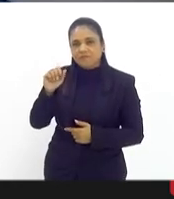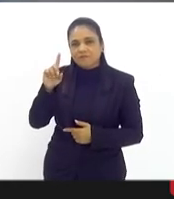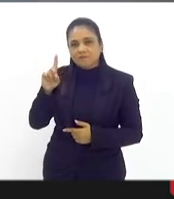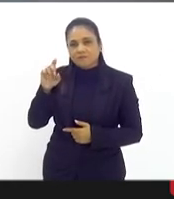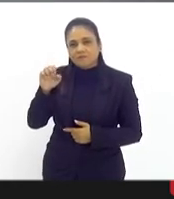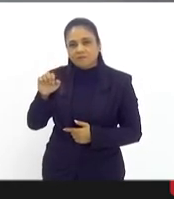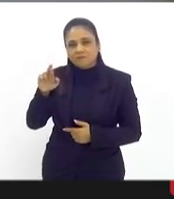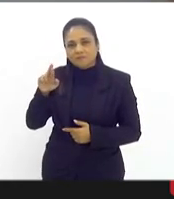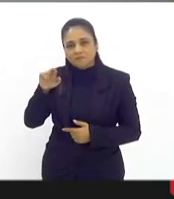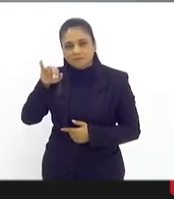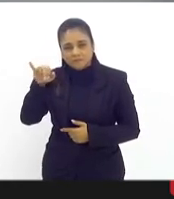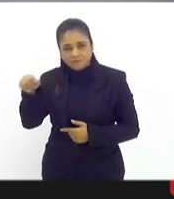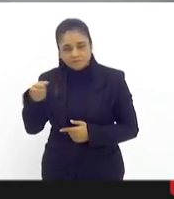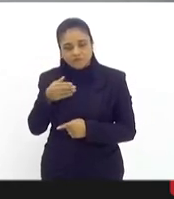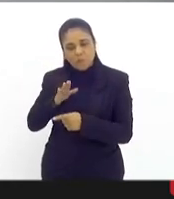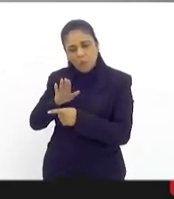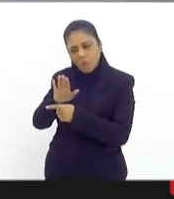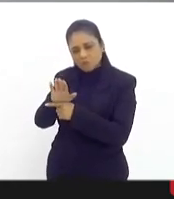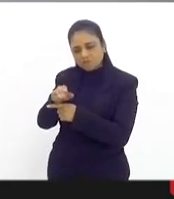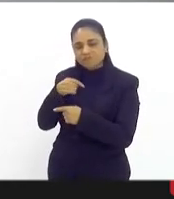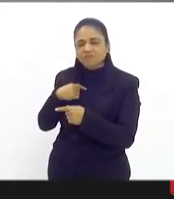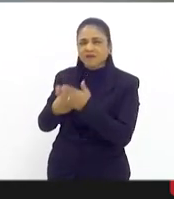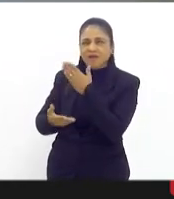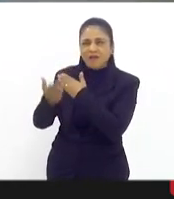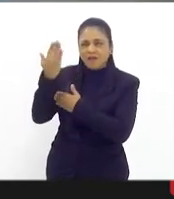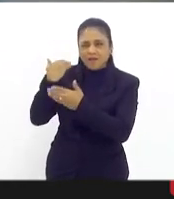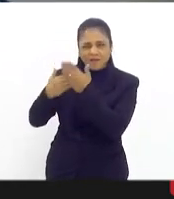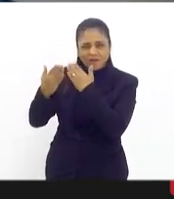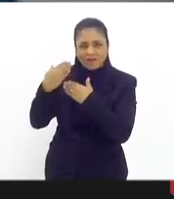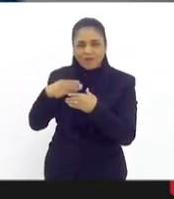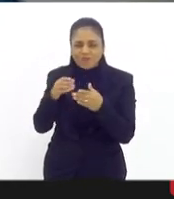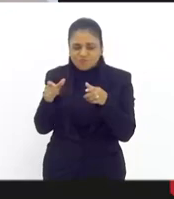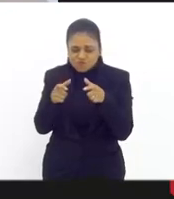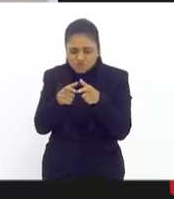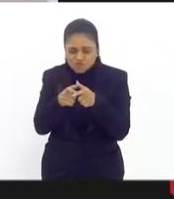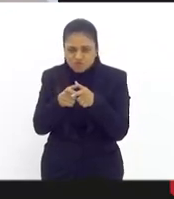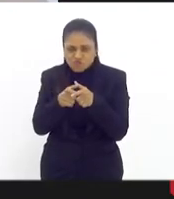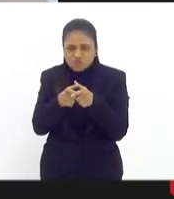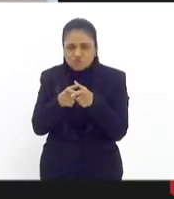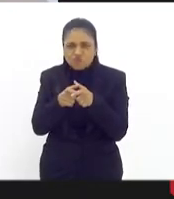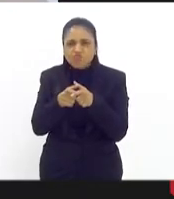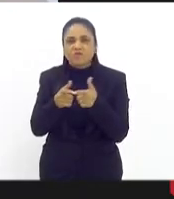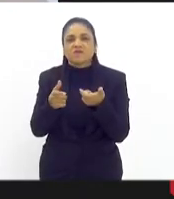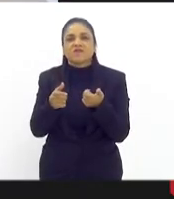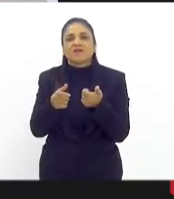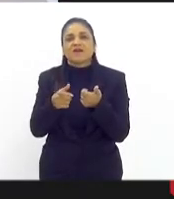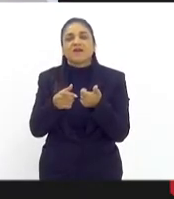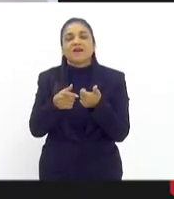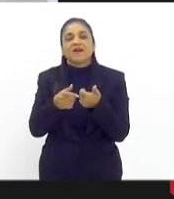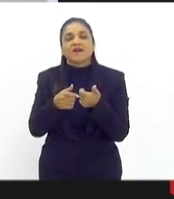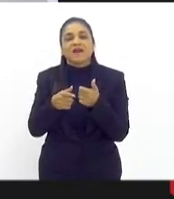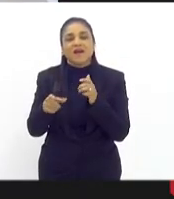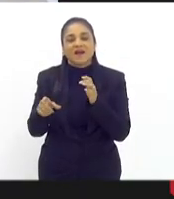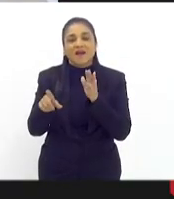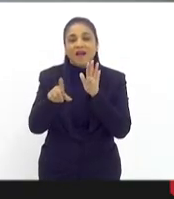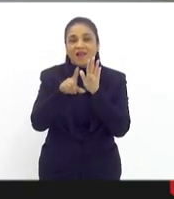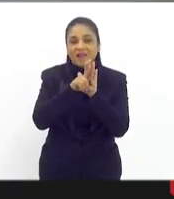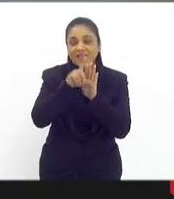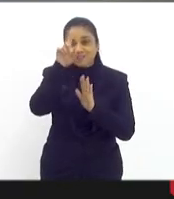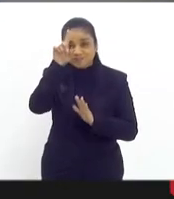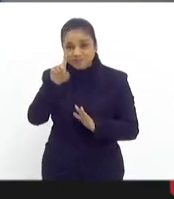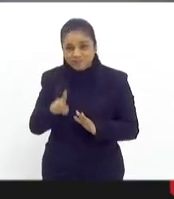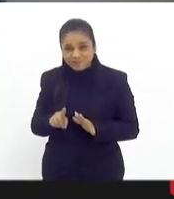orgulho de ter ajudado a DERJ lá no início, quando era pequenininha. Né? depois a lei de eleição dos diretores